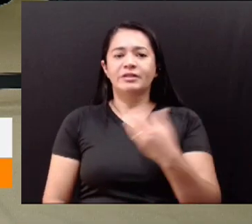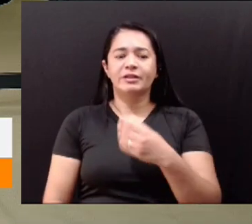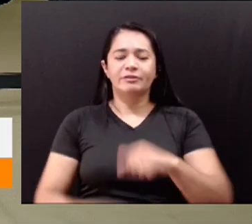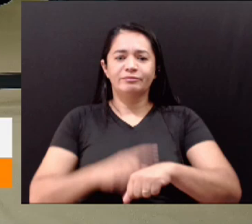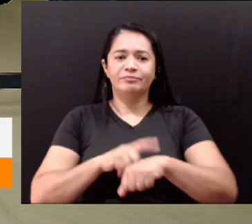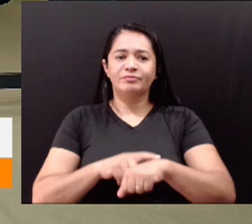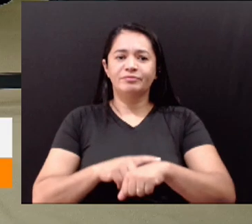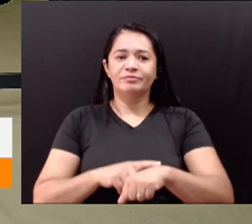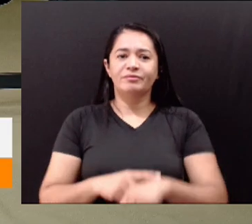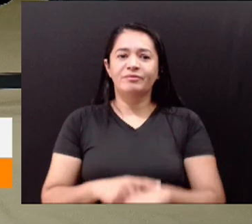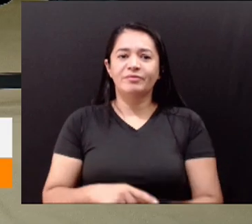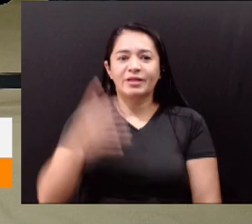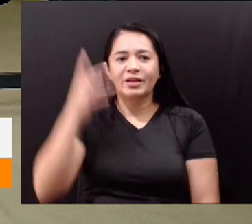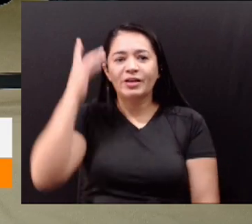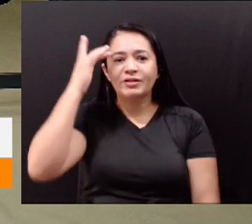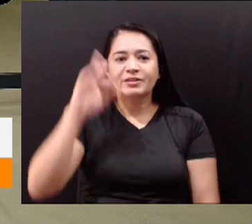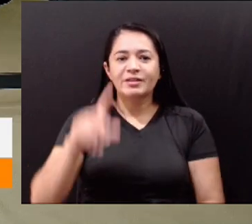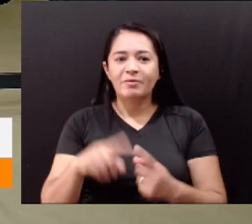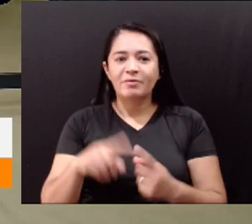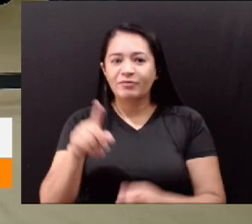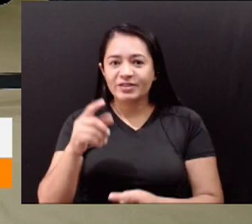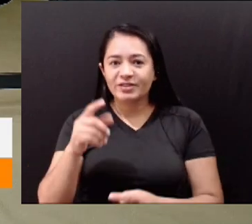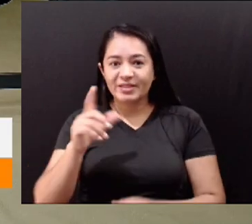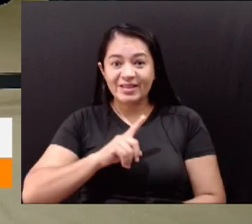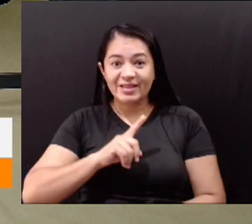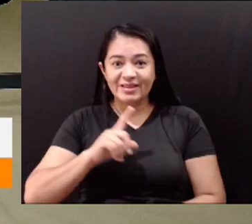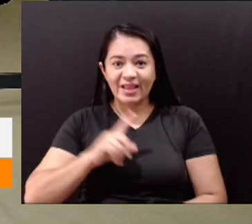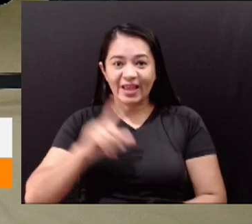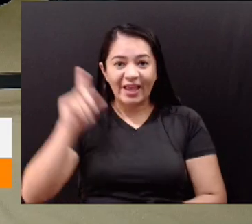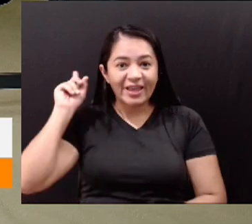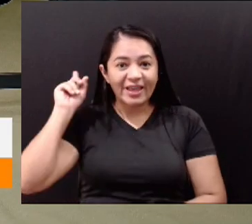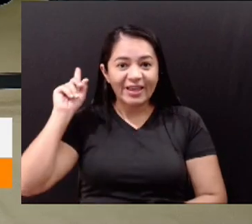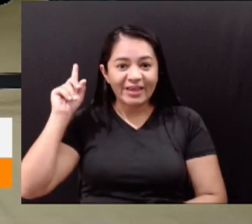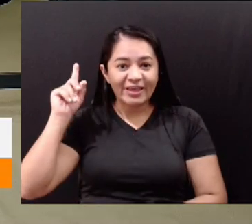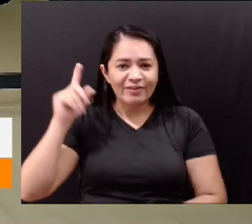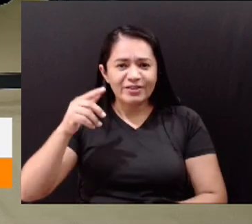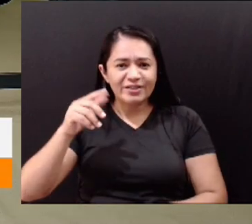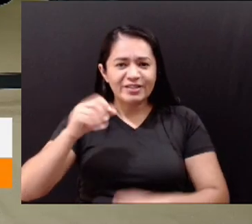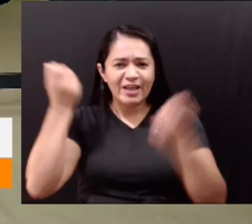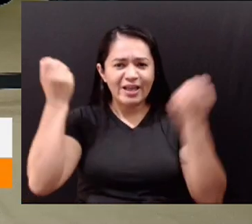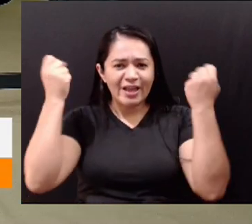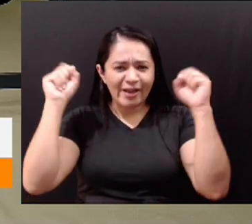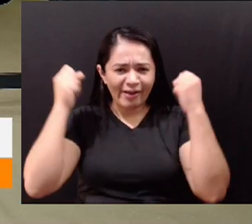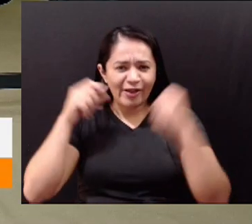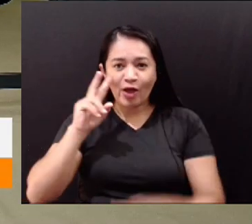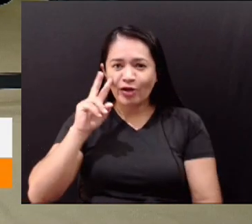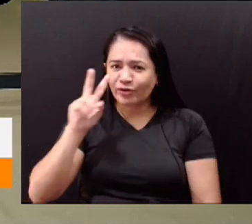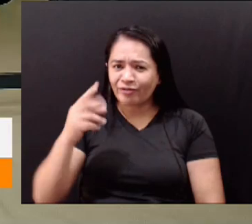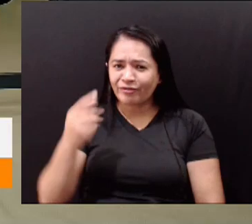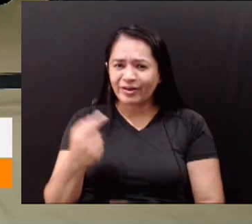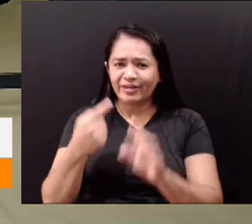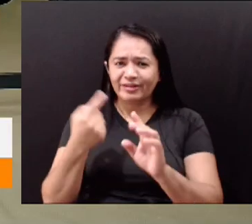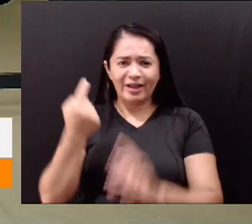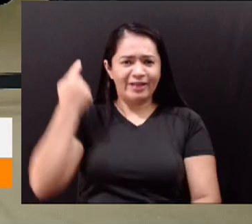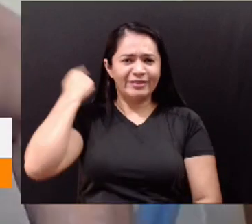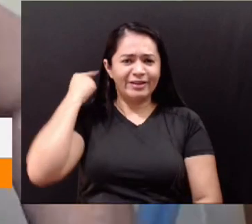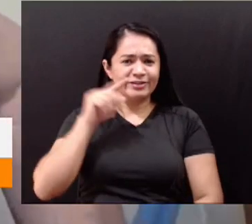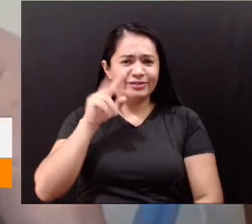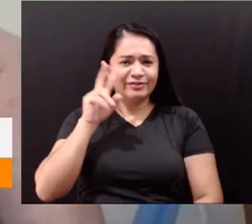aí, você faz hidroginástica, vai pra piscina? Eu tô vendo aí um equipamento utilizado na